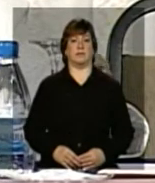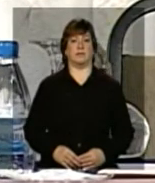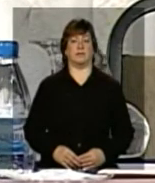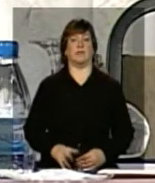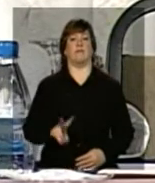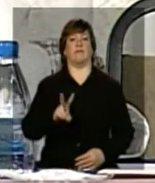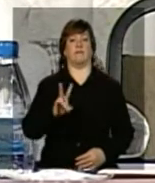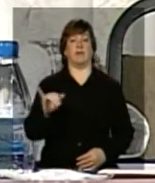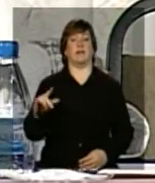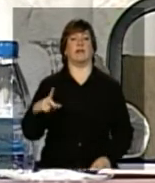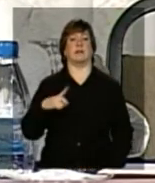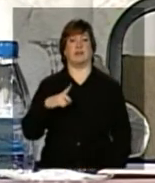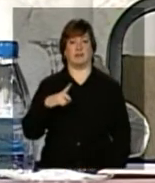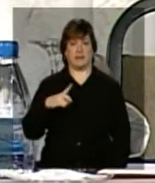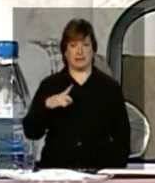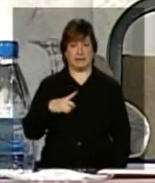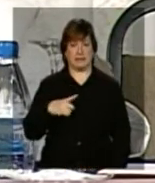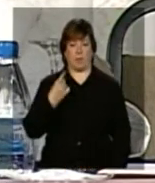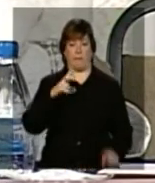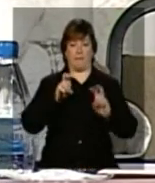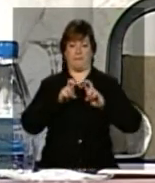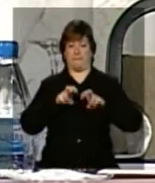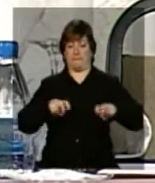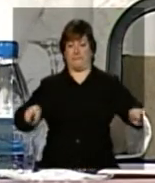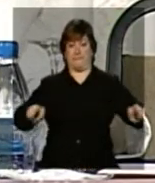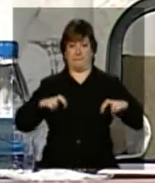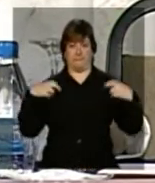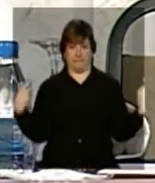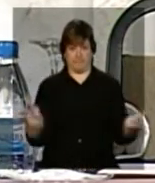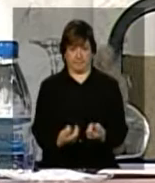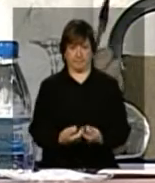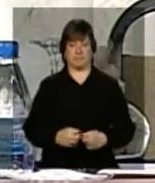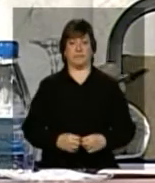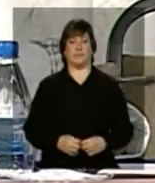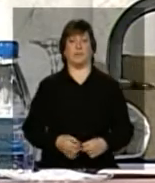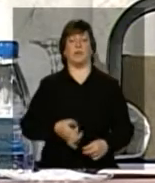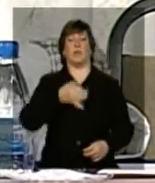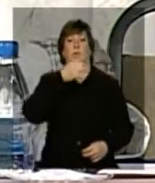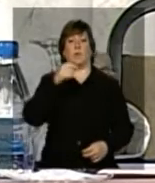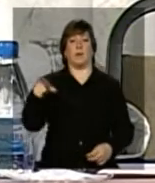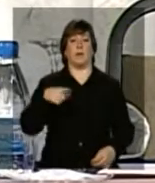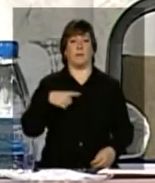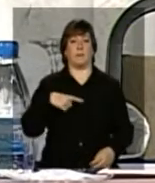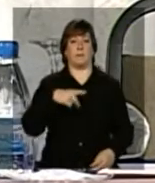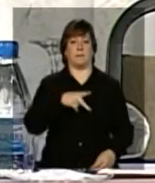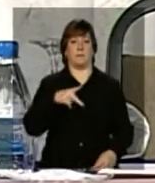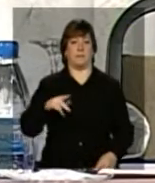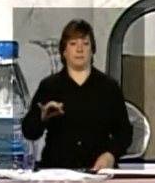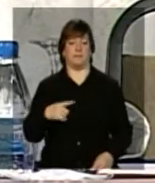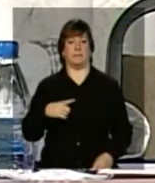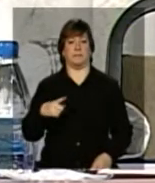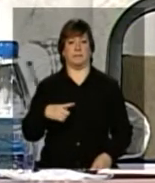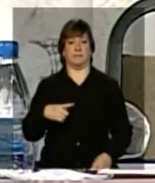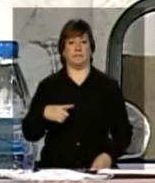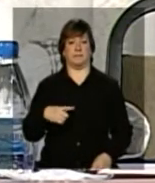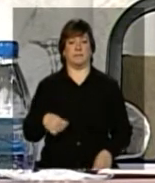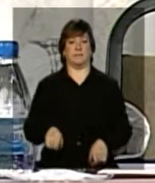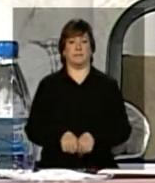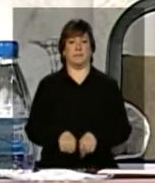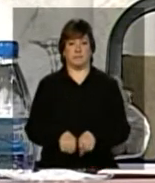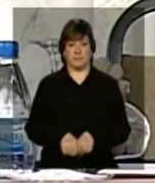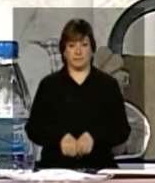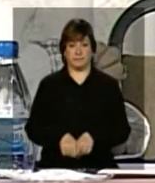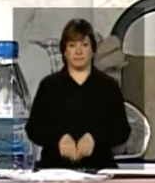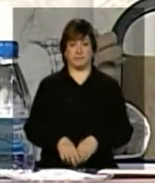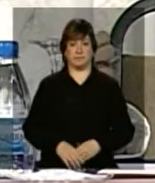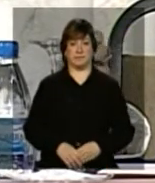terá uma mesa proposta pelo IPPF, por meio